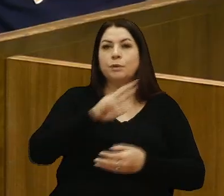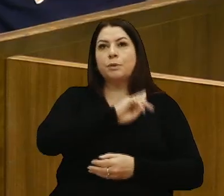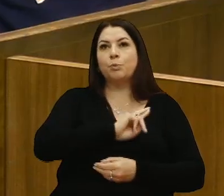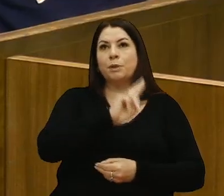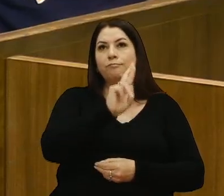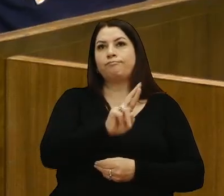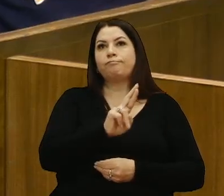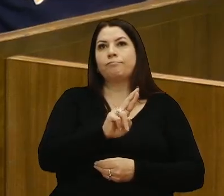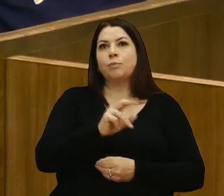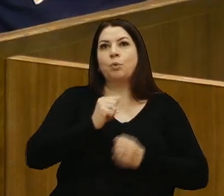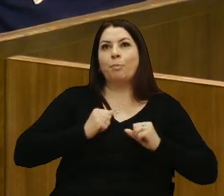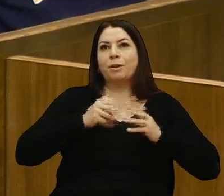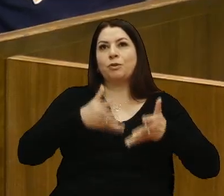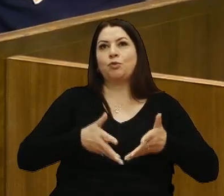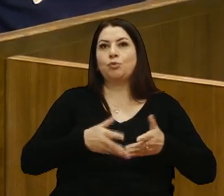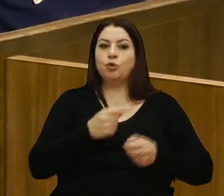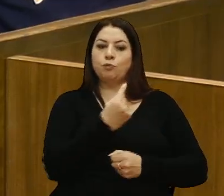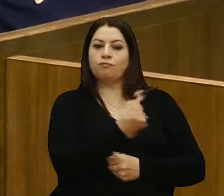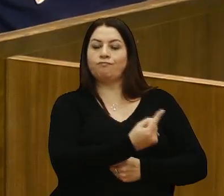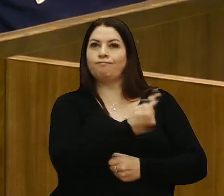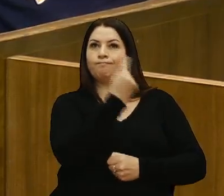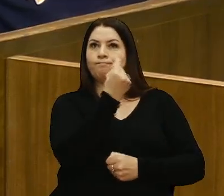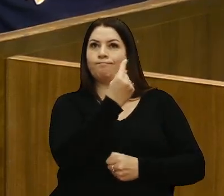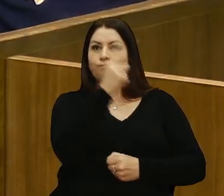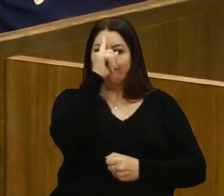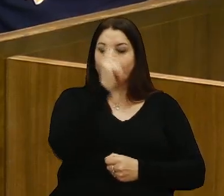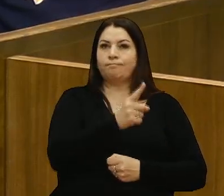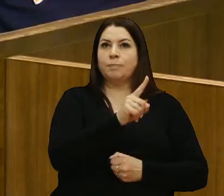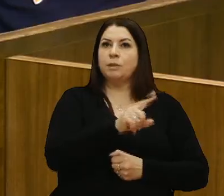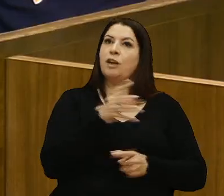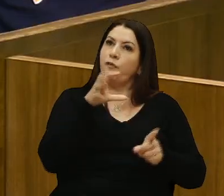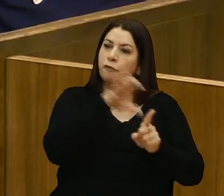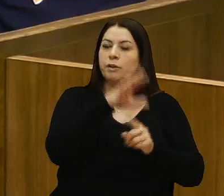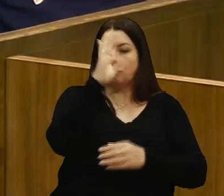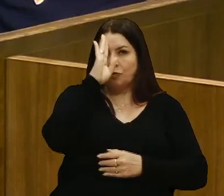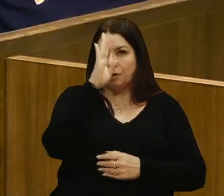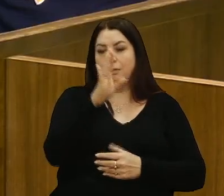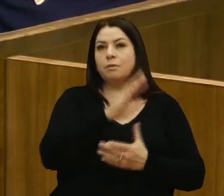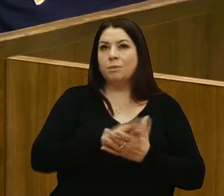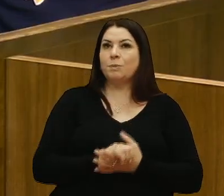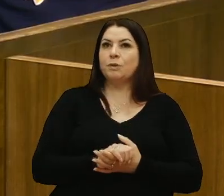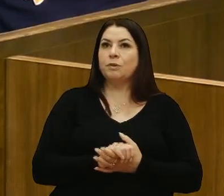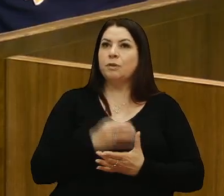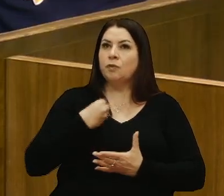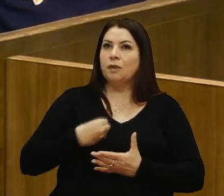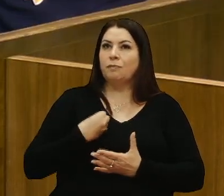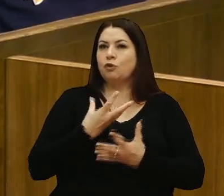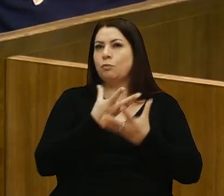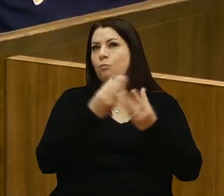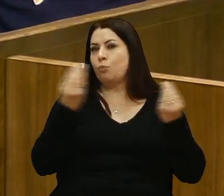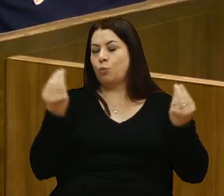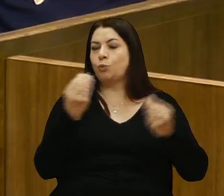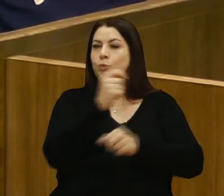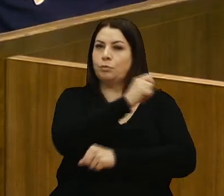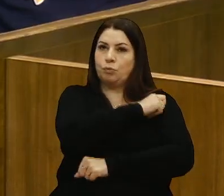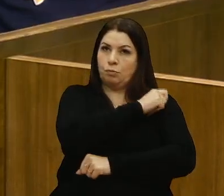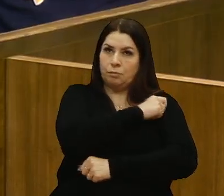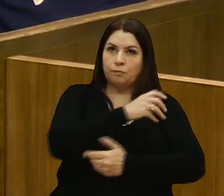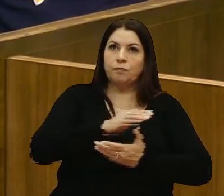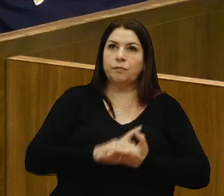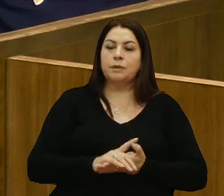representa uma atitude unilateral e arbitrária, que afeta diretamente a vida de centenas de